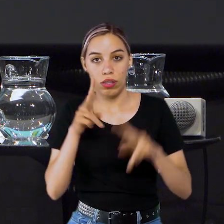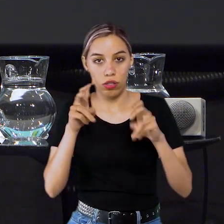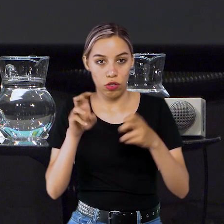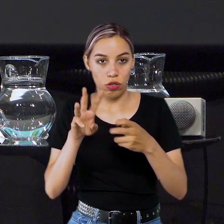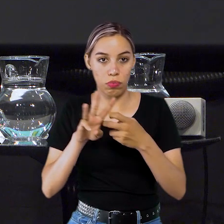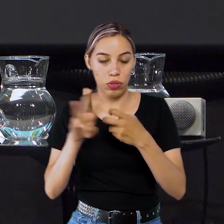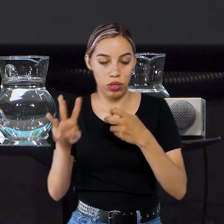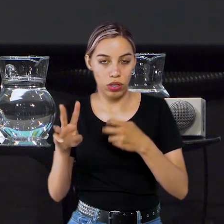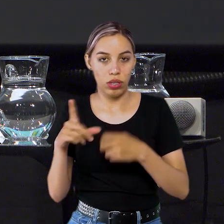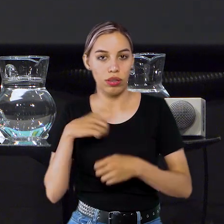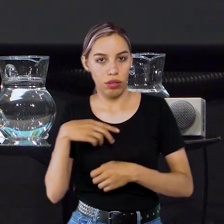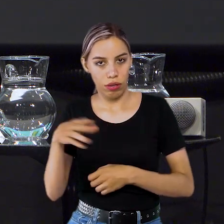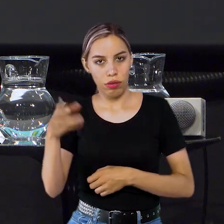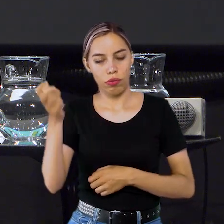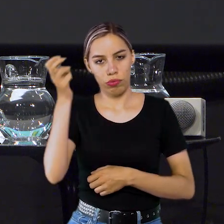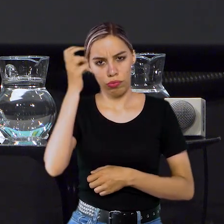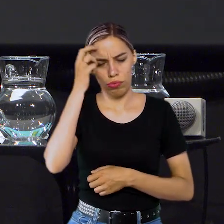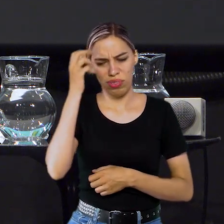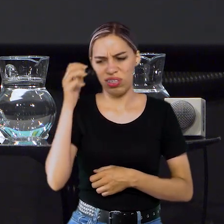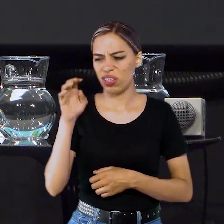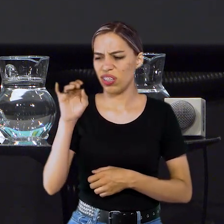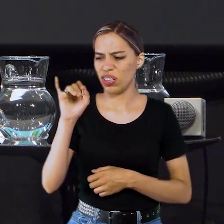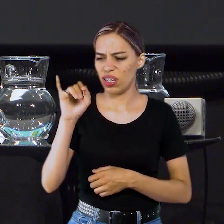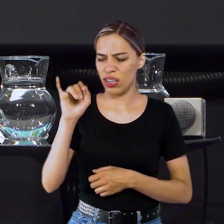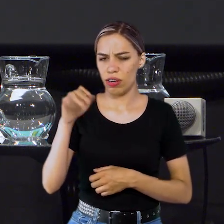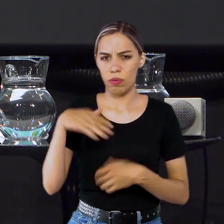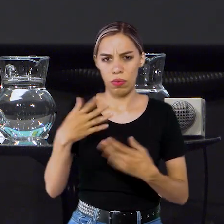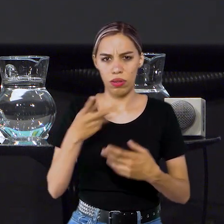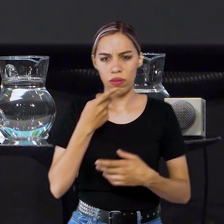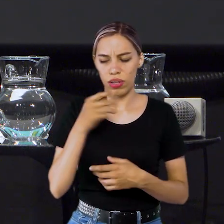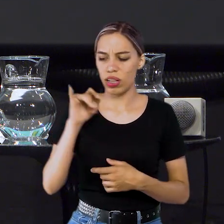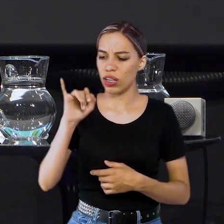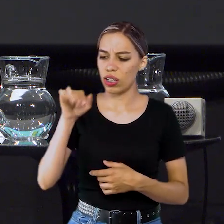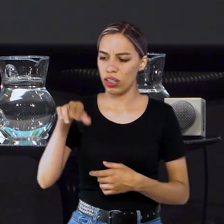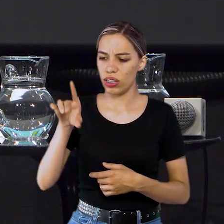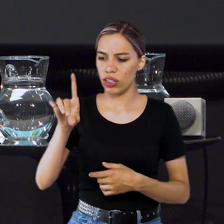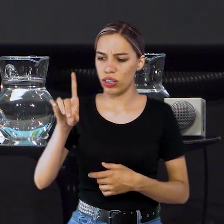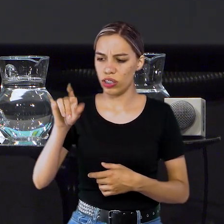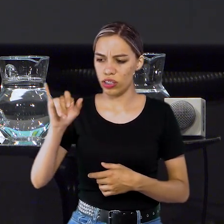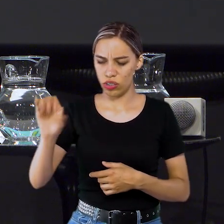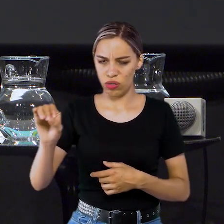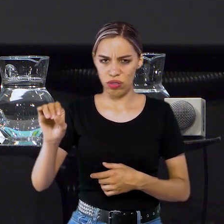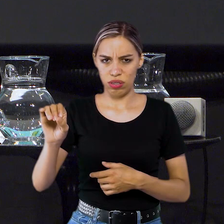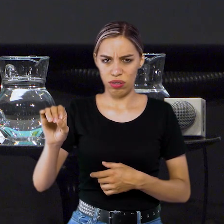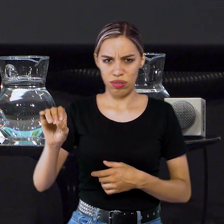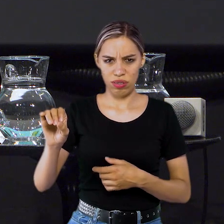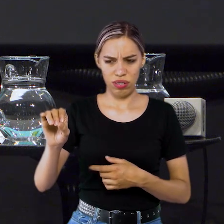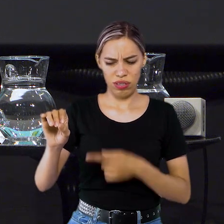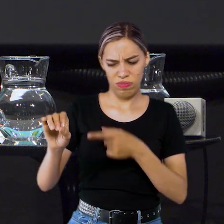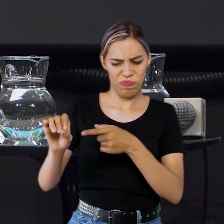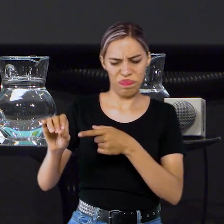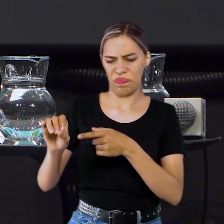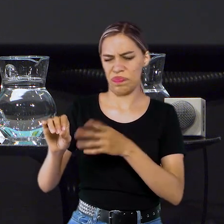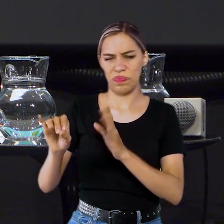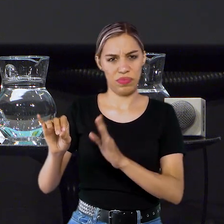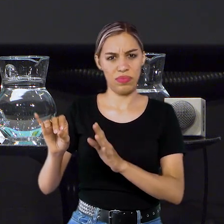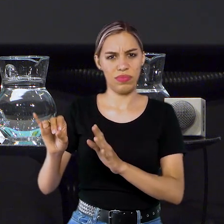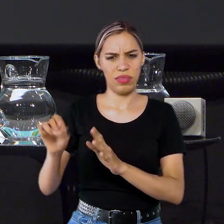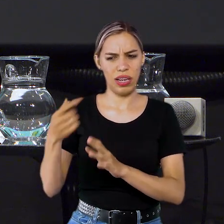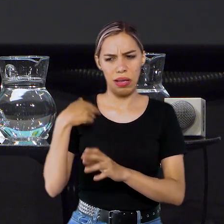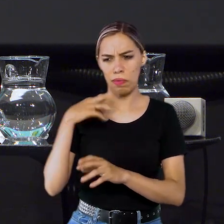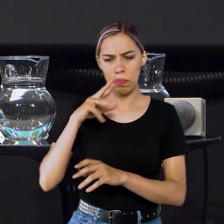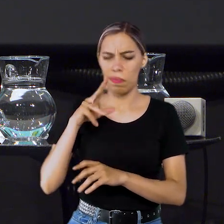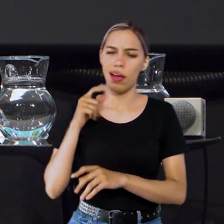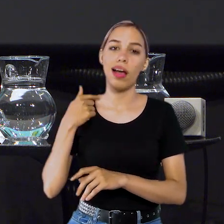índio, que é um nome sugestivo. Eu não sou índio, sou guarani, entendeu? Então, trazer isso para